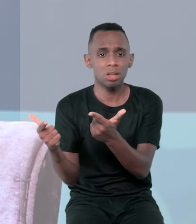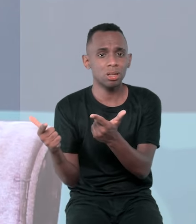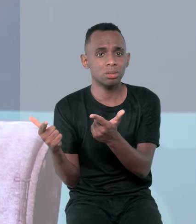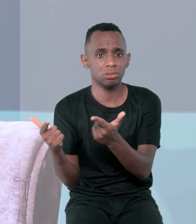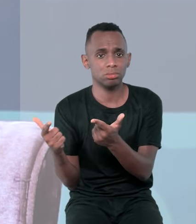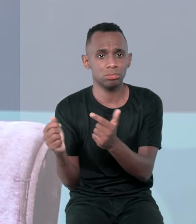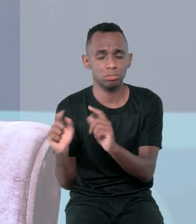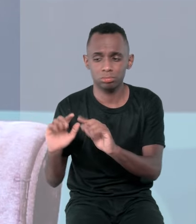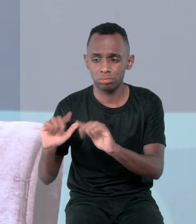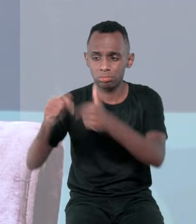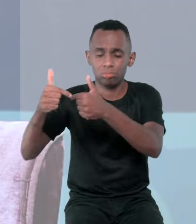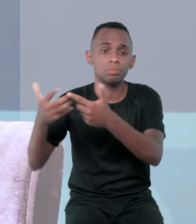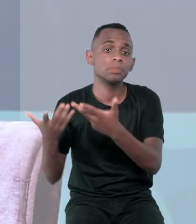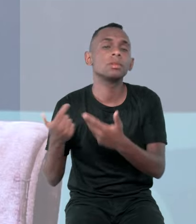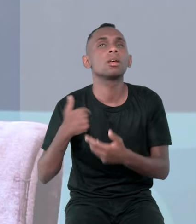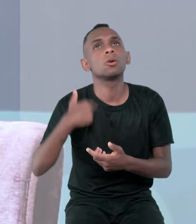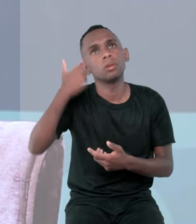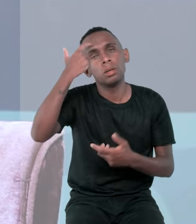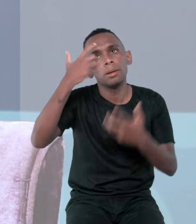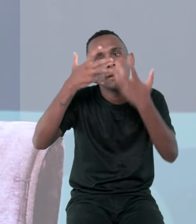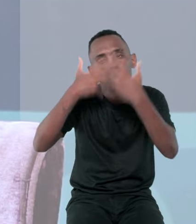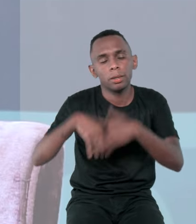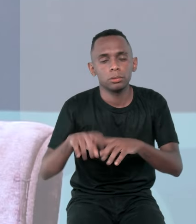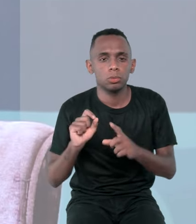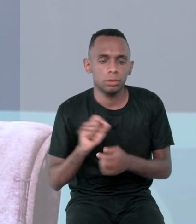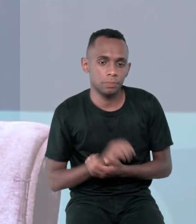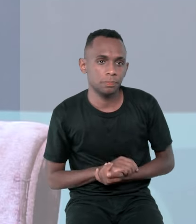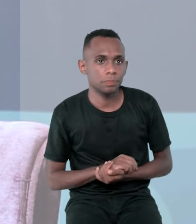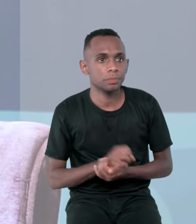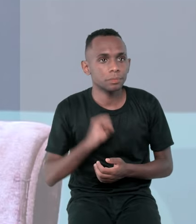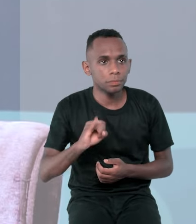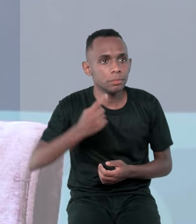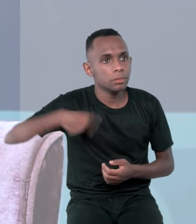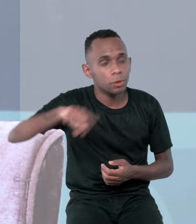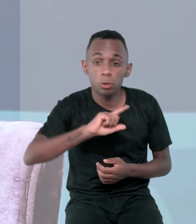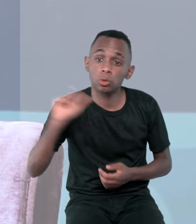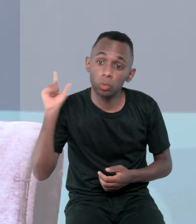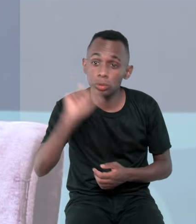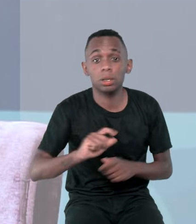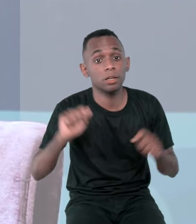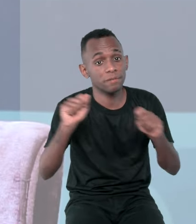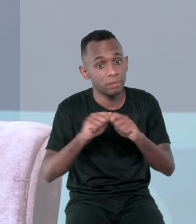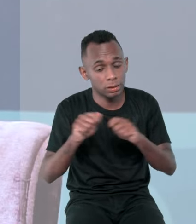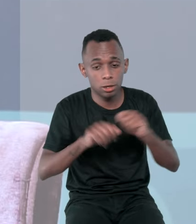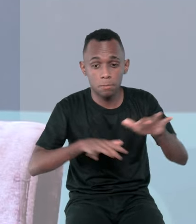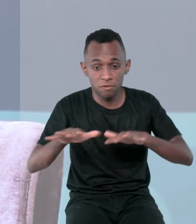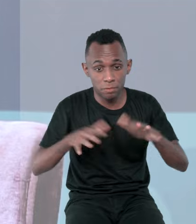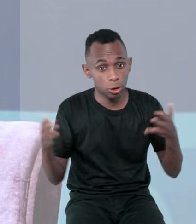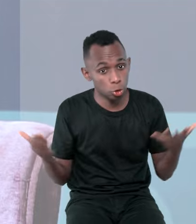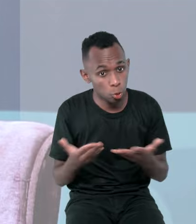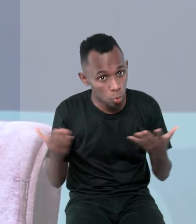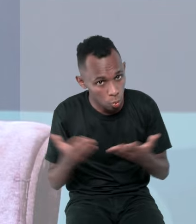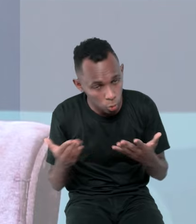Então, eu penso que se a gente consegue fazer todo esse movimento hoje em